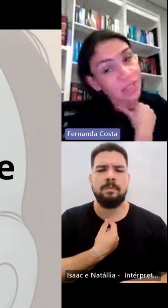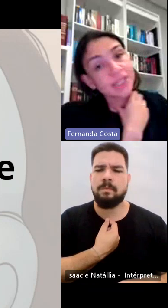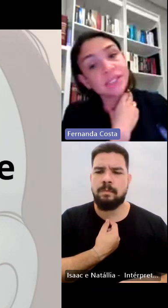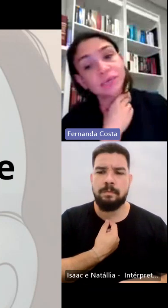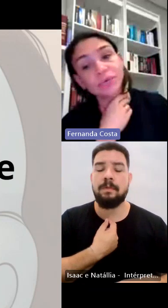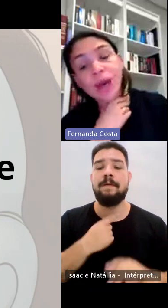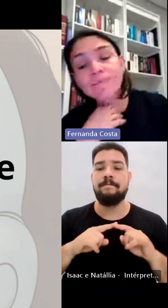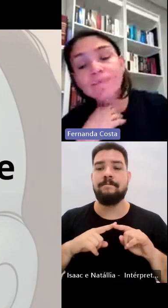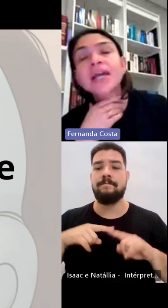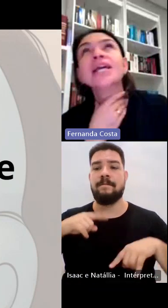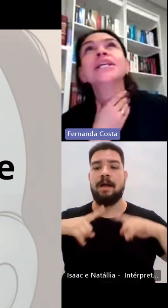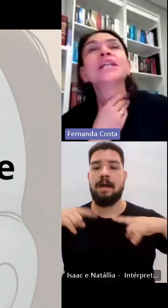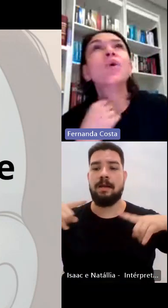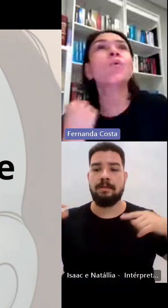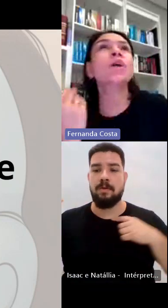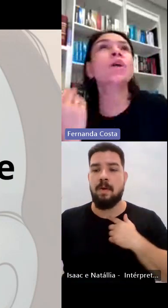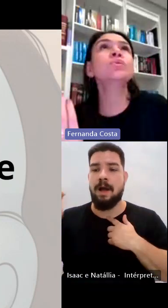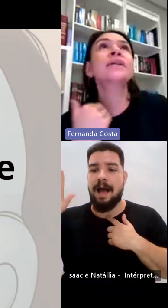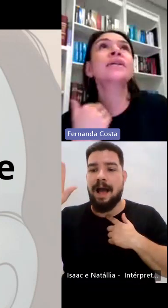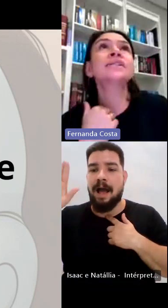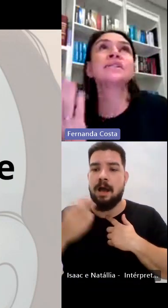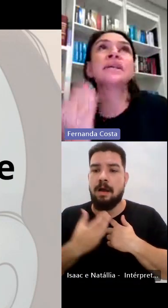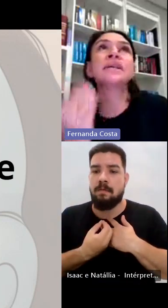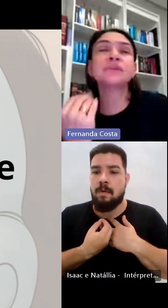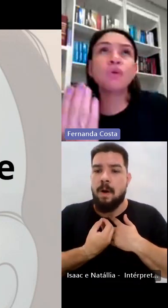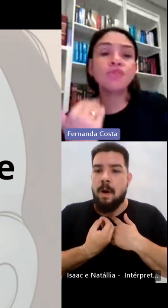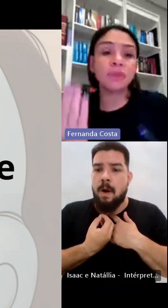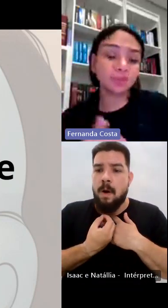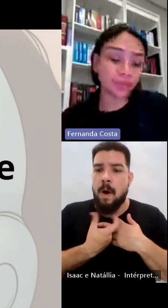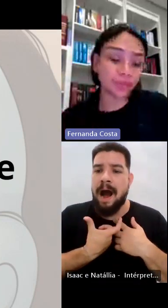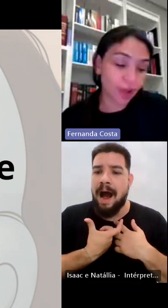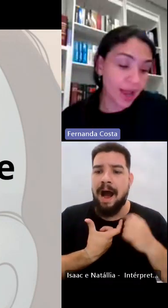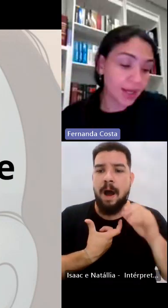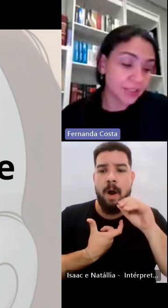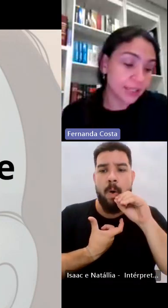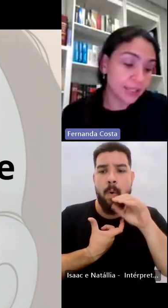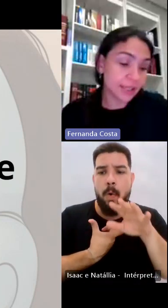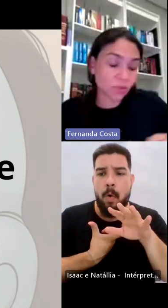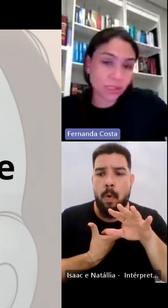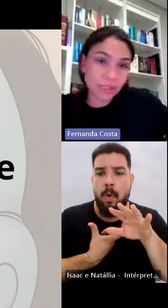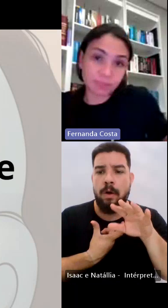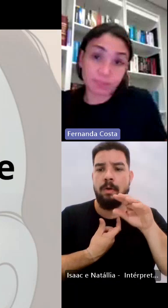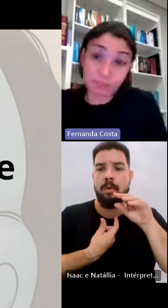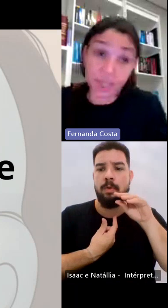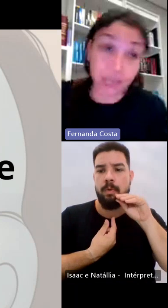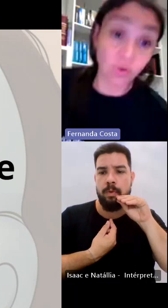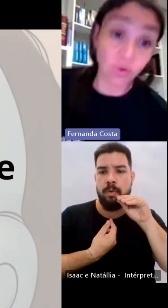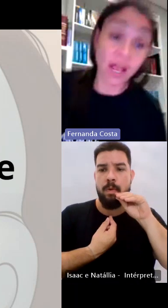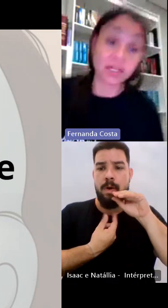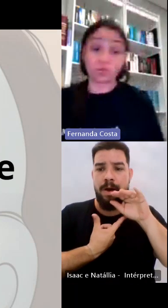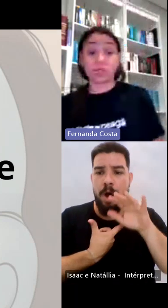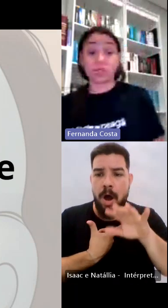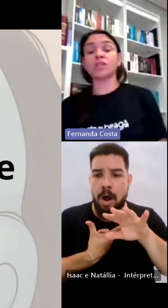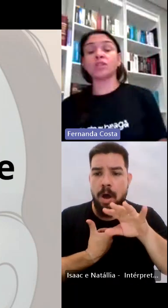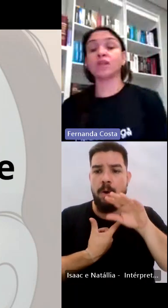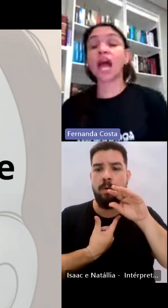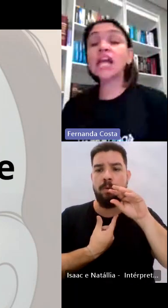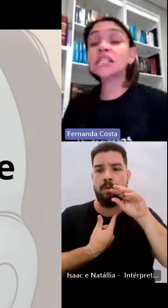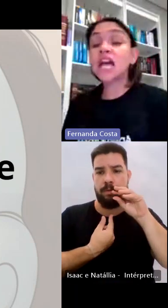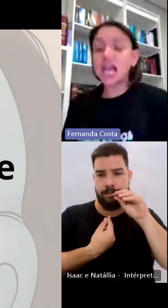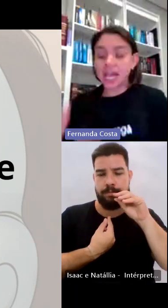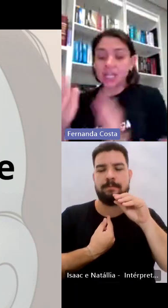variações na pressão no ar. Então, quando esse movimento de fala, né, das nossas pregas vocais, das nossas